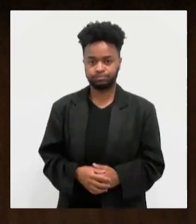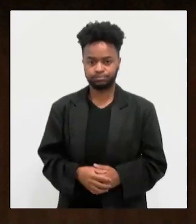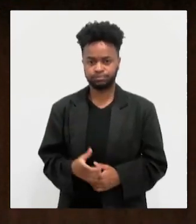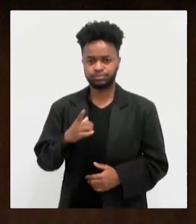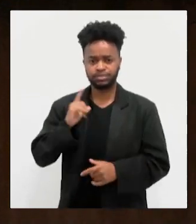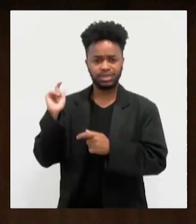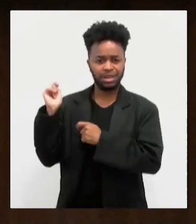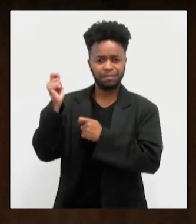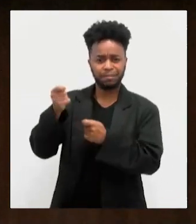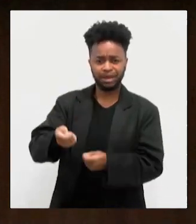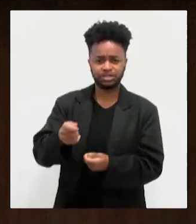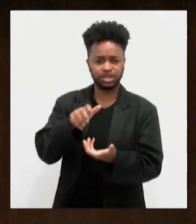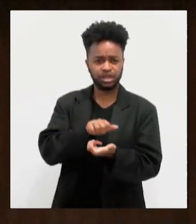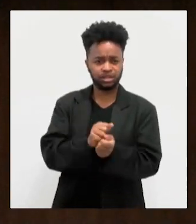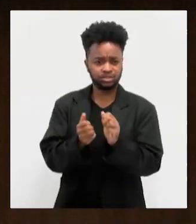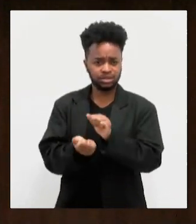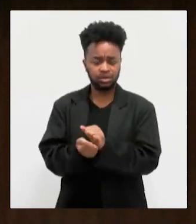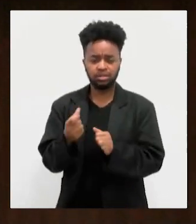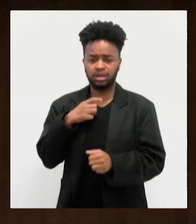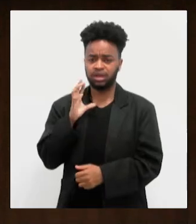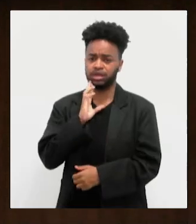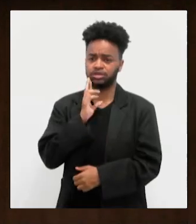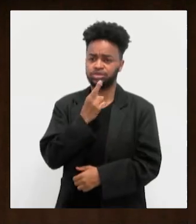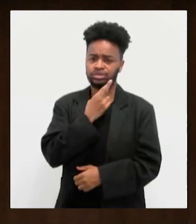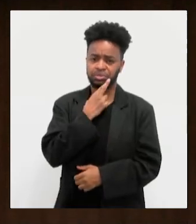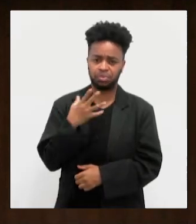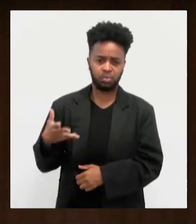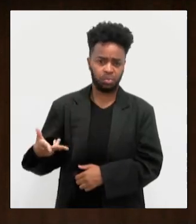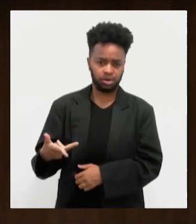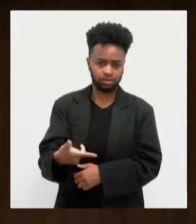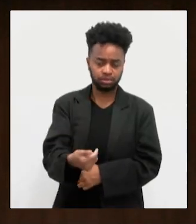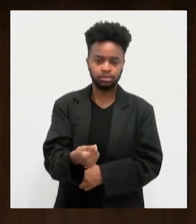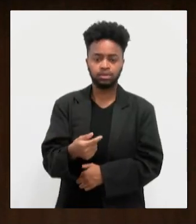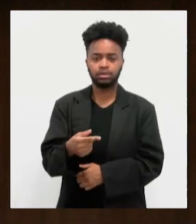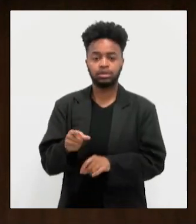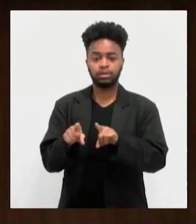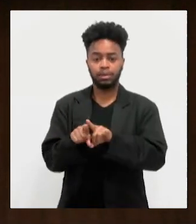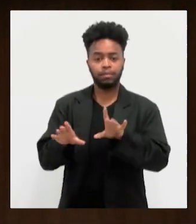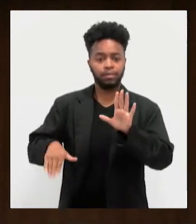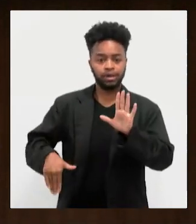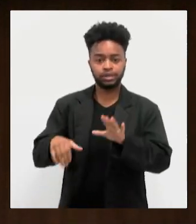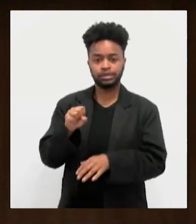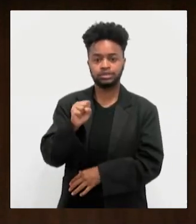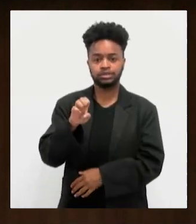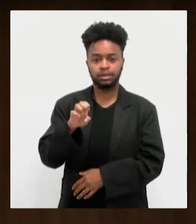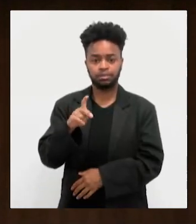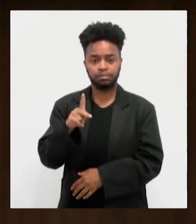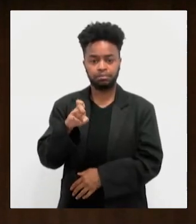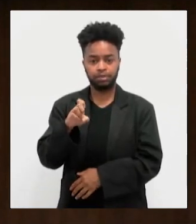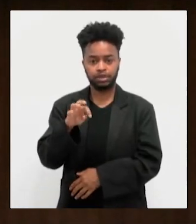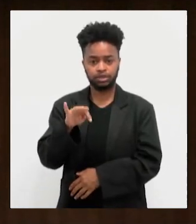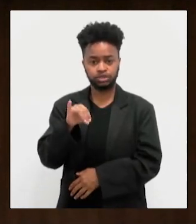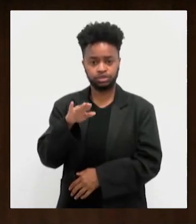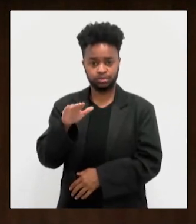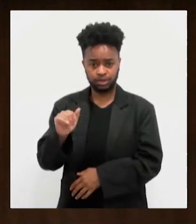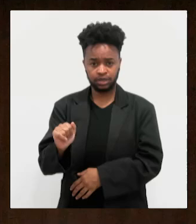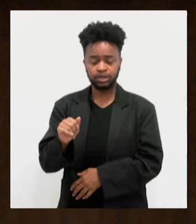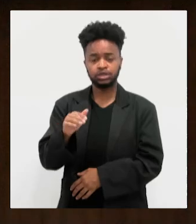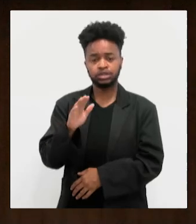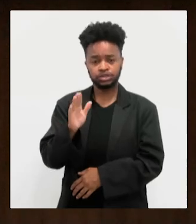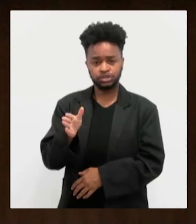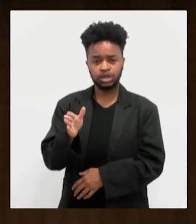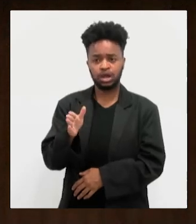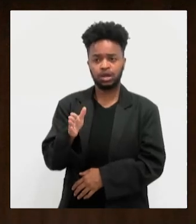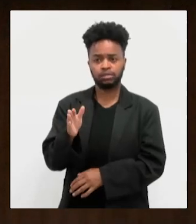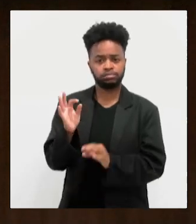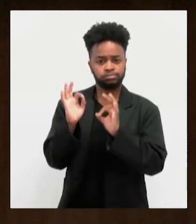pesca artesanal, tem restaurantes de boa qualidade. A praia de Sepetiba já foi um must, quando isso aqui era a Prefeitura